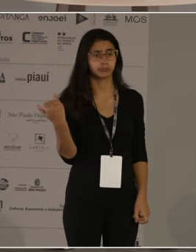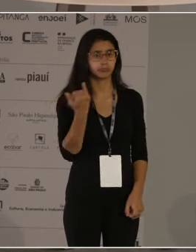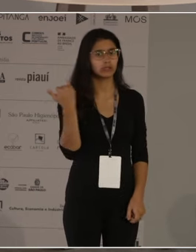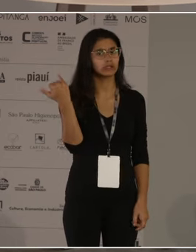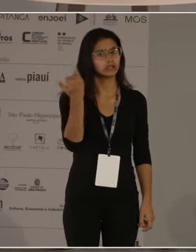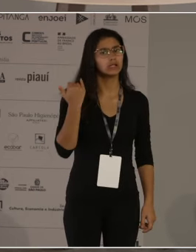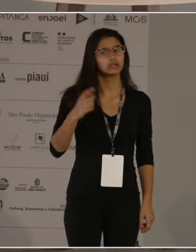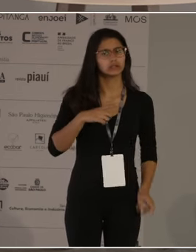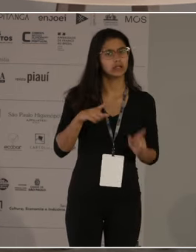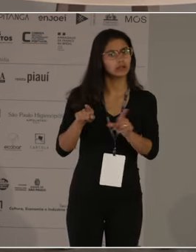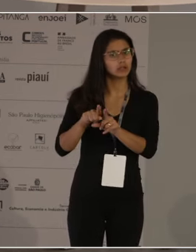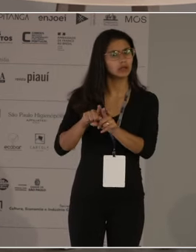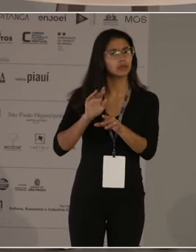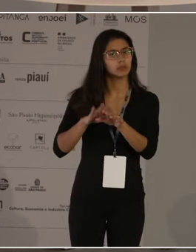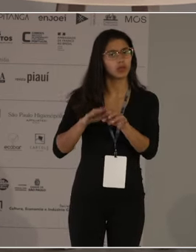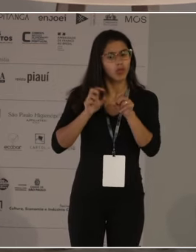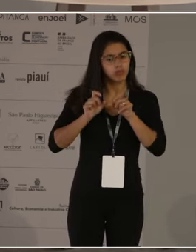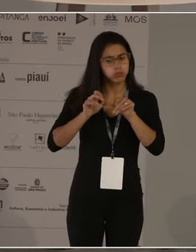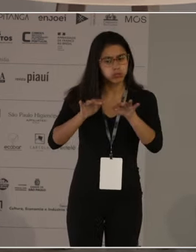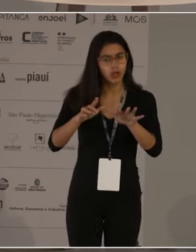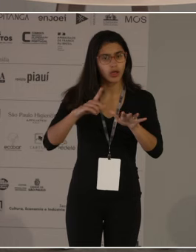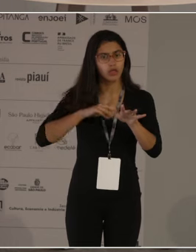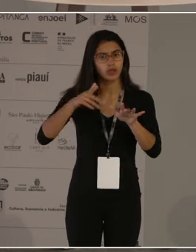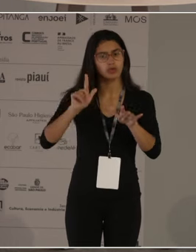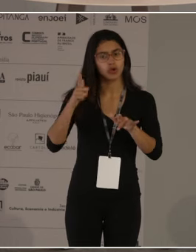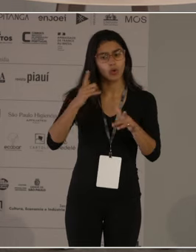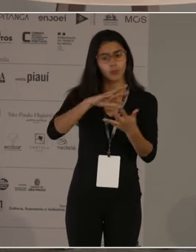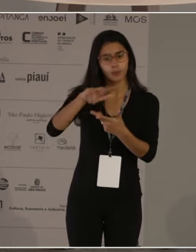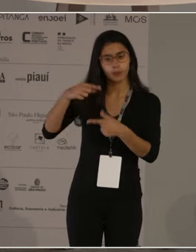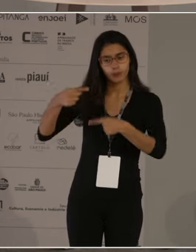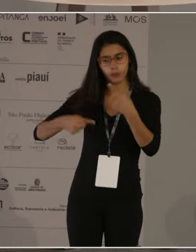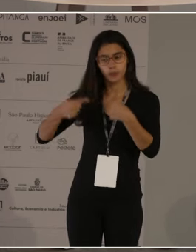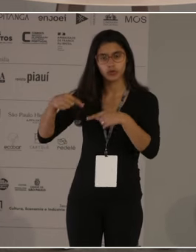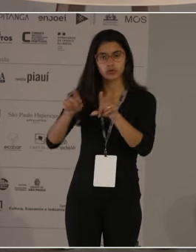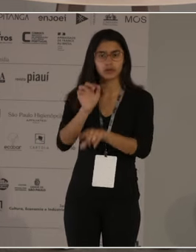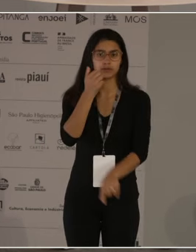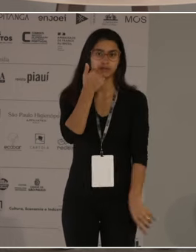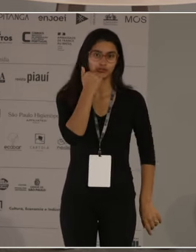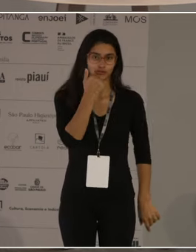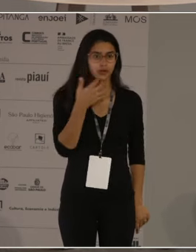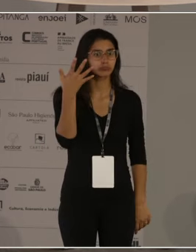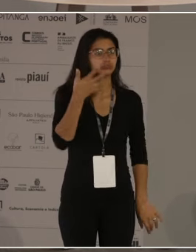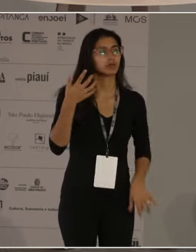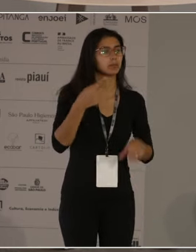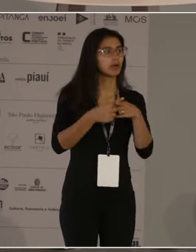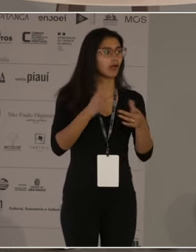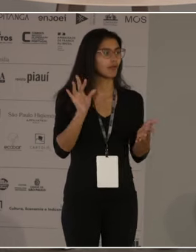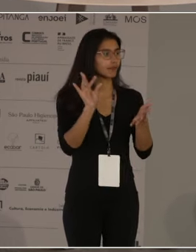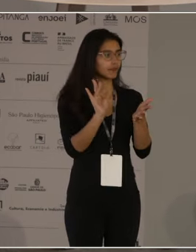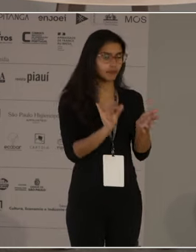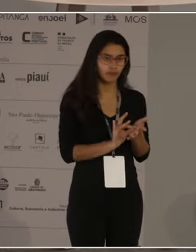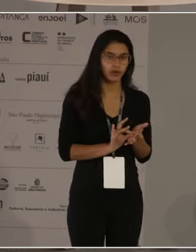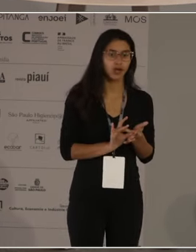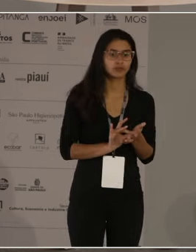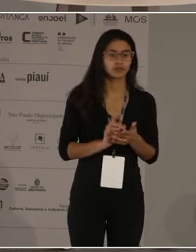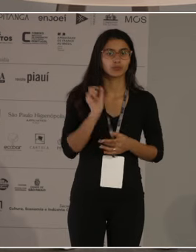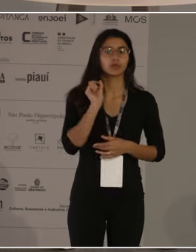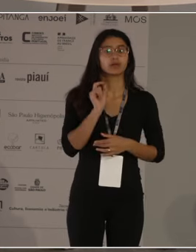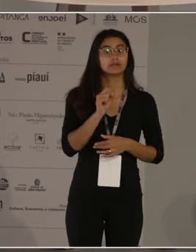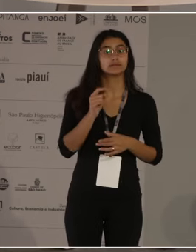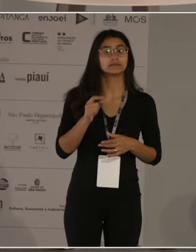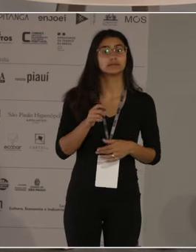grande para a dimensão geopolítica, de geopolítica científica, né, dessa narrativa, porque justamente o que, quando você